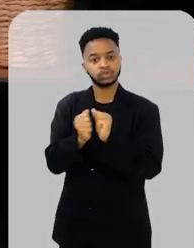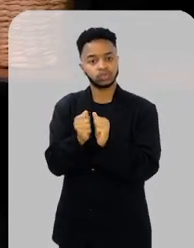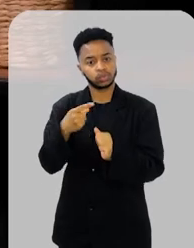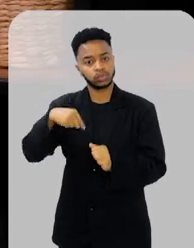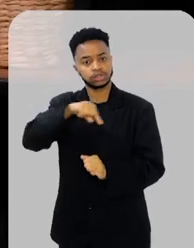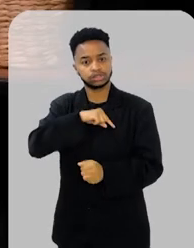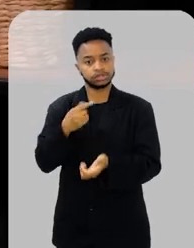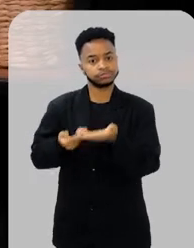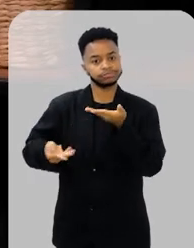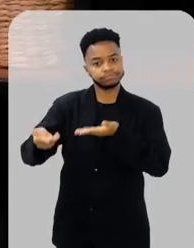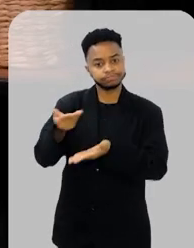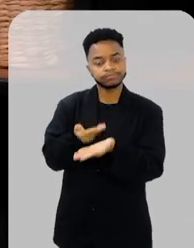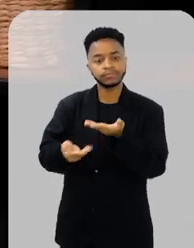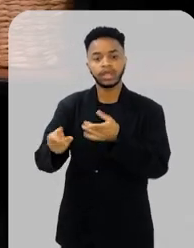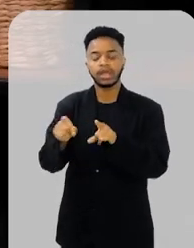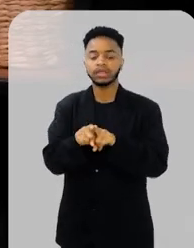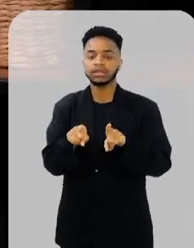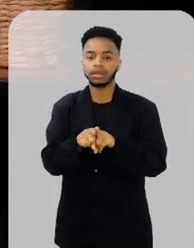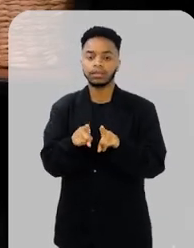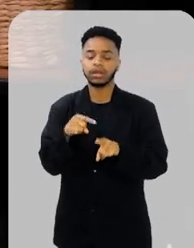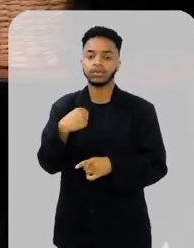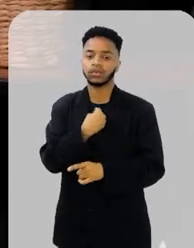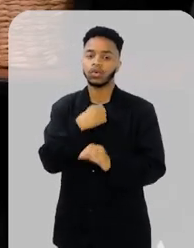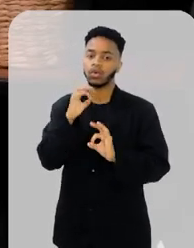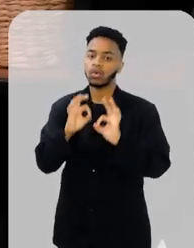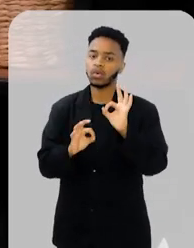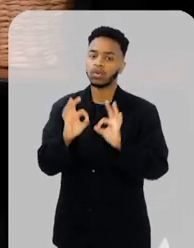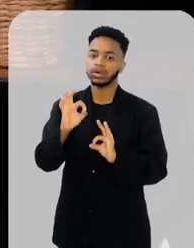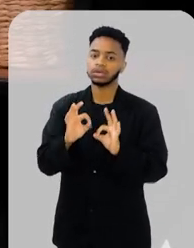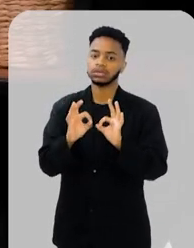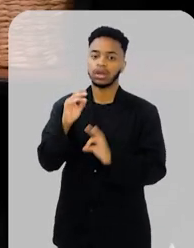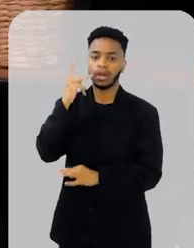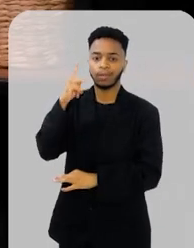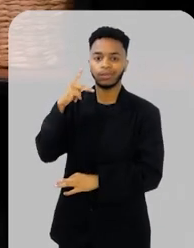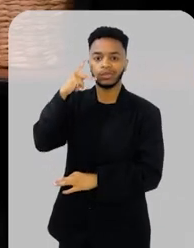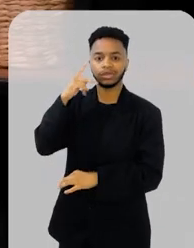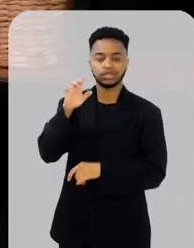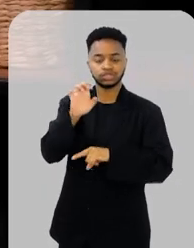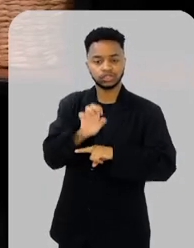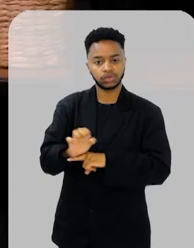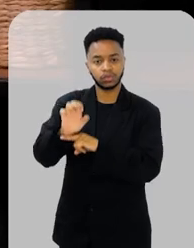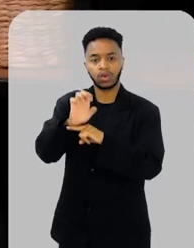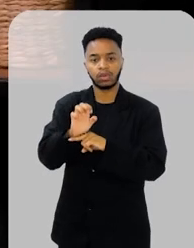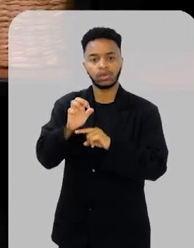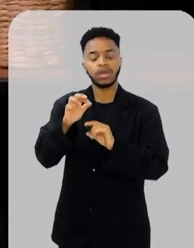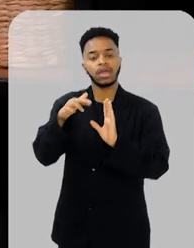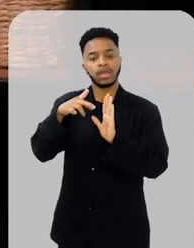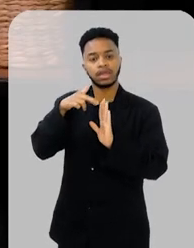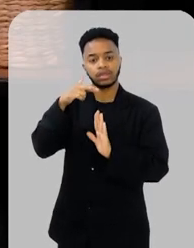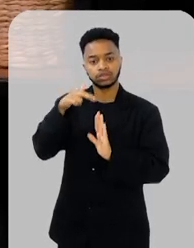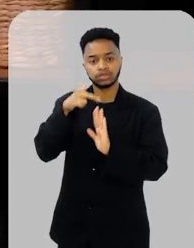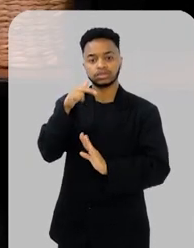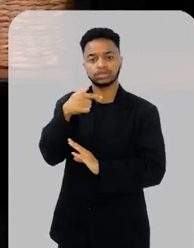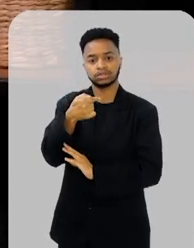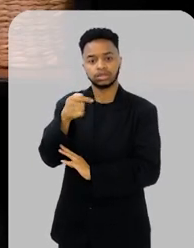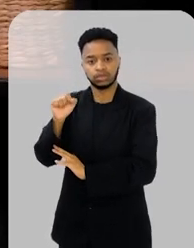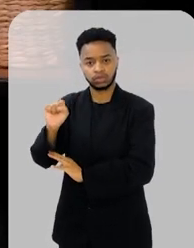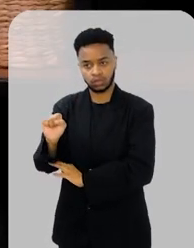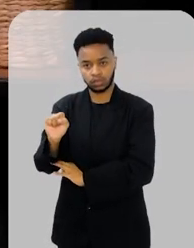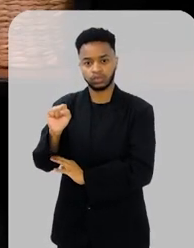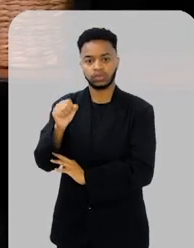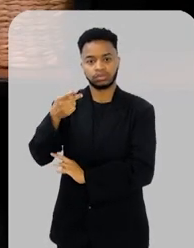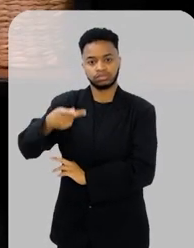Adolescentes, para ver essa troca. E nós construímos essa política estadual, Resolução 78